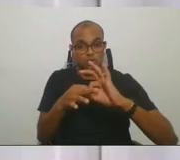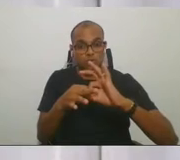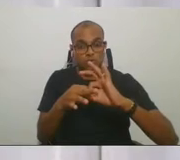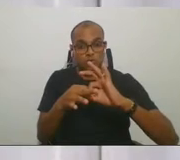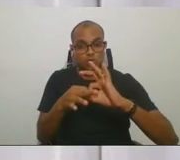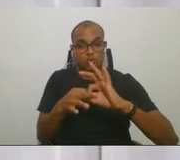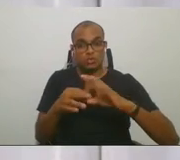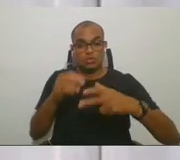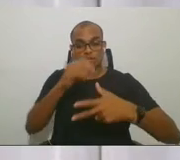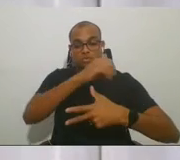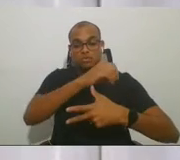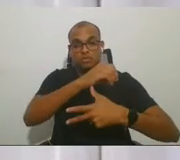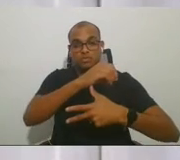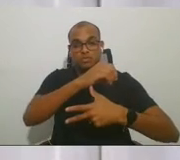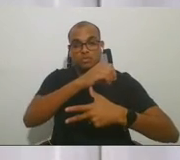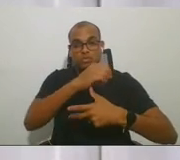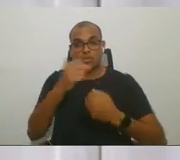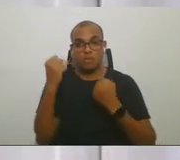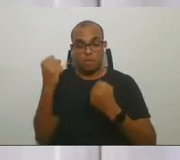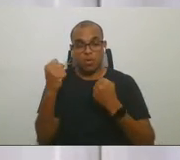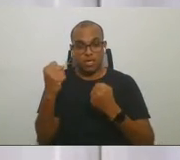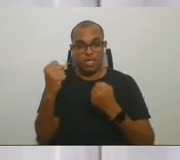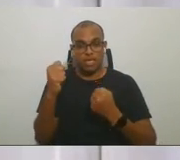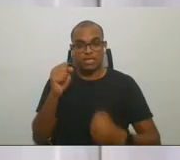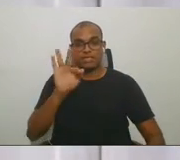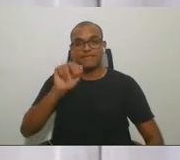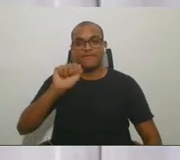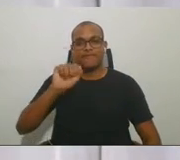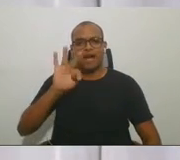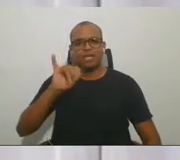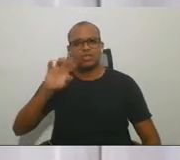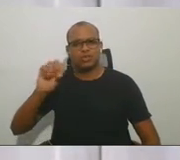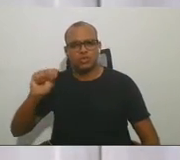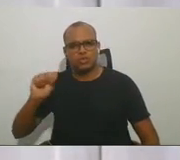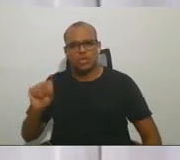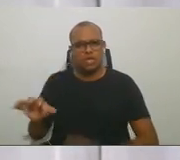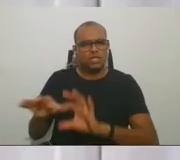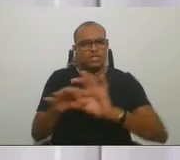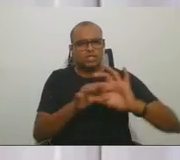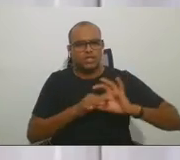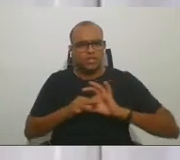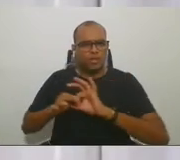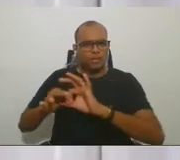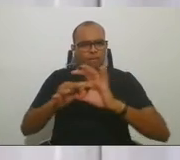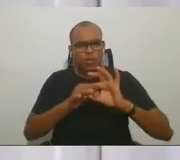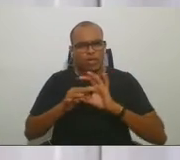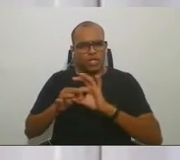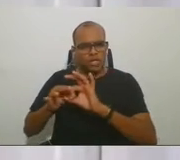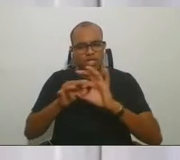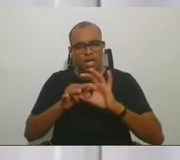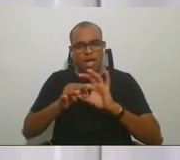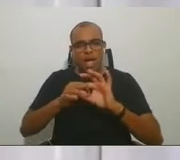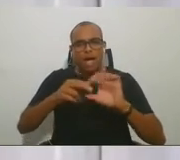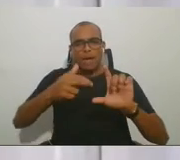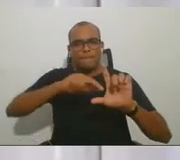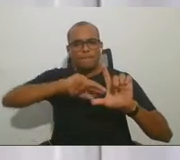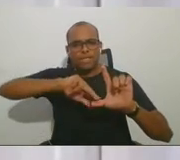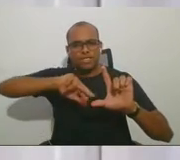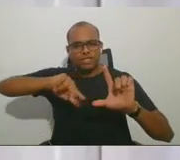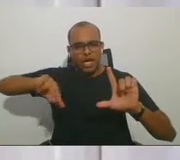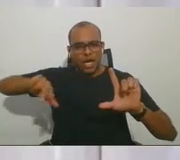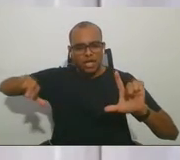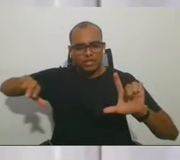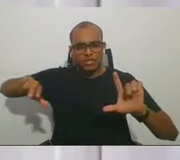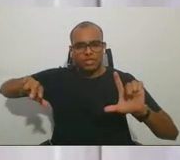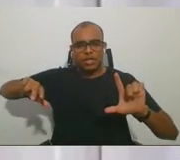fácticos, com clara hegemonia mediática, que tem à sua disposição o próprio